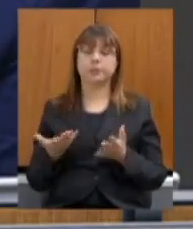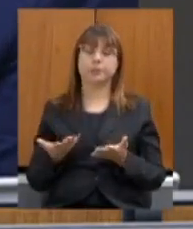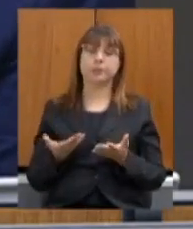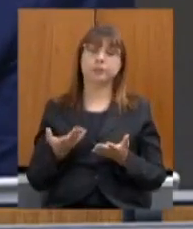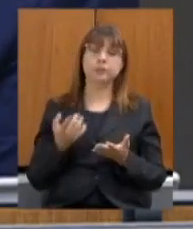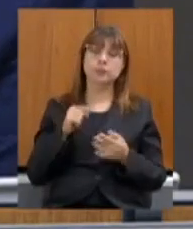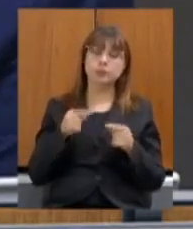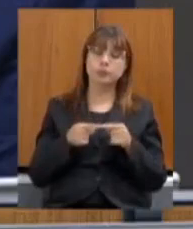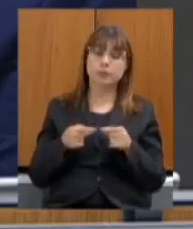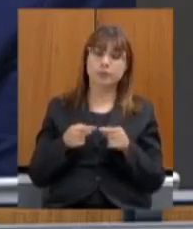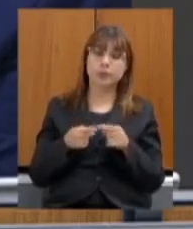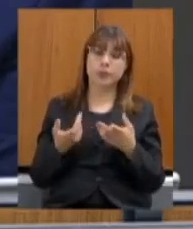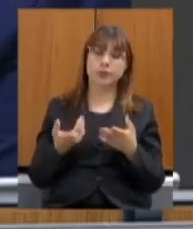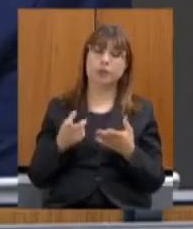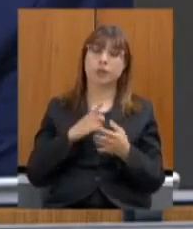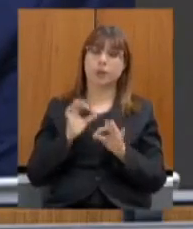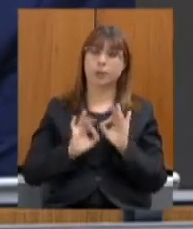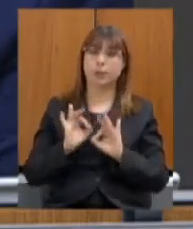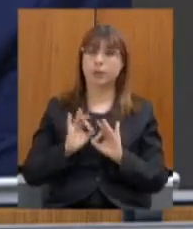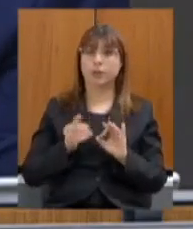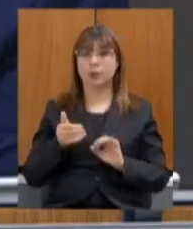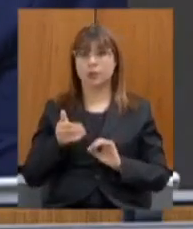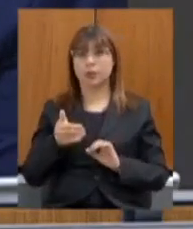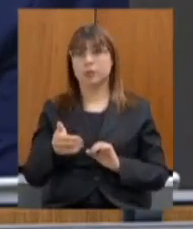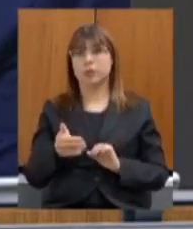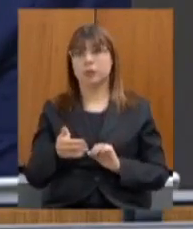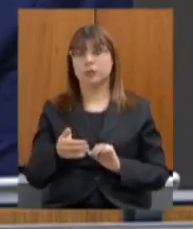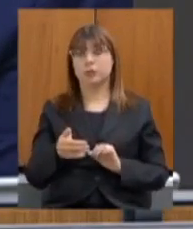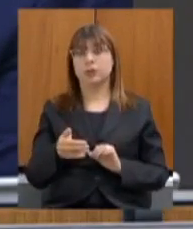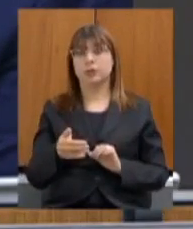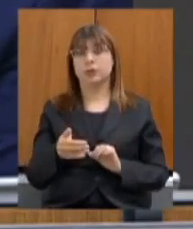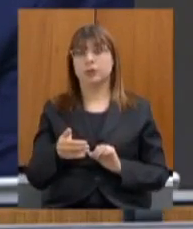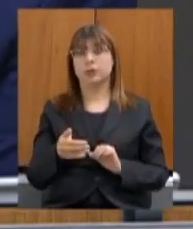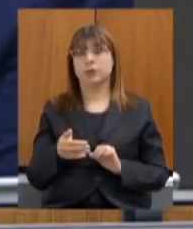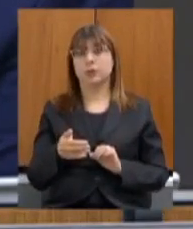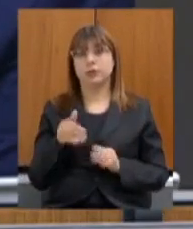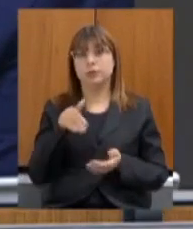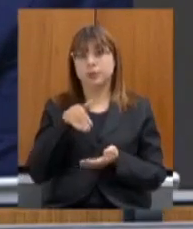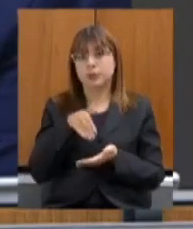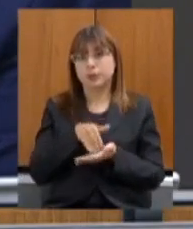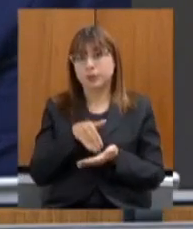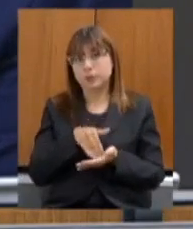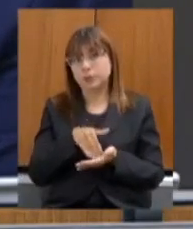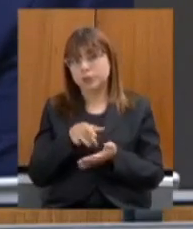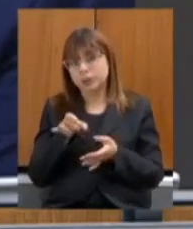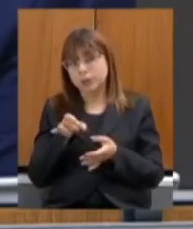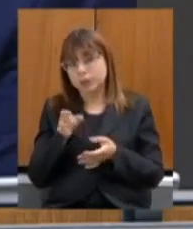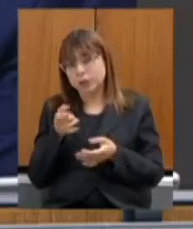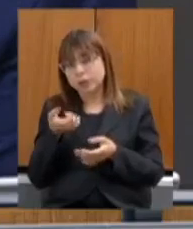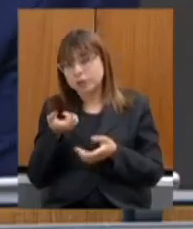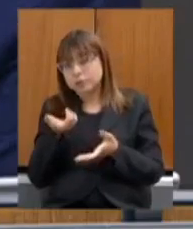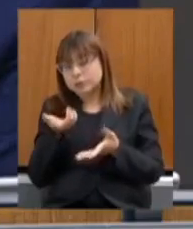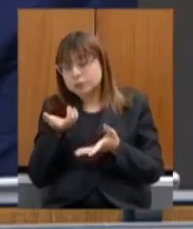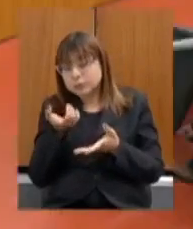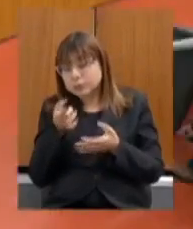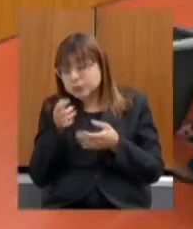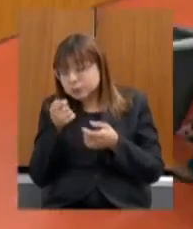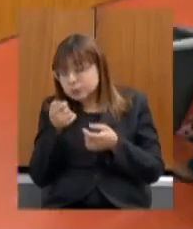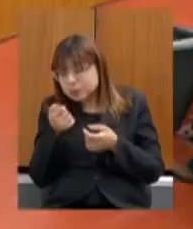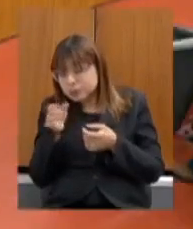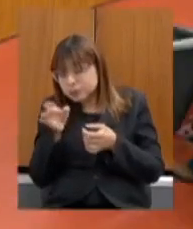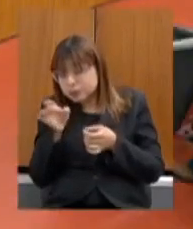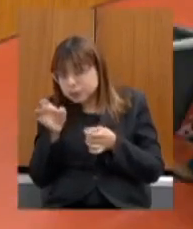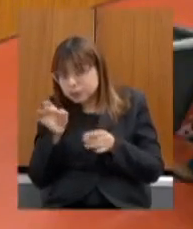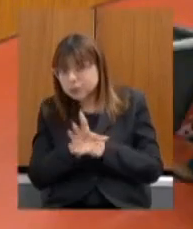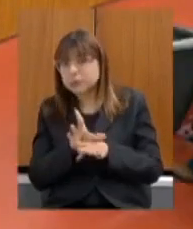elas estão programadas para serem pagas agora na esteira do resto, do restante das